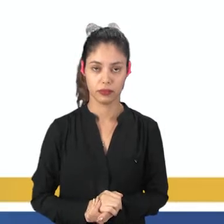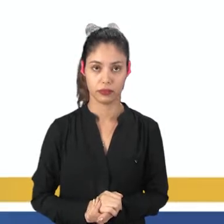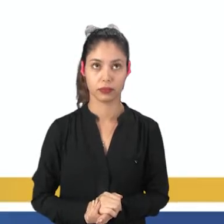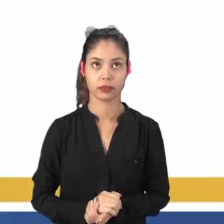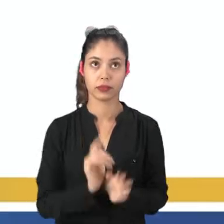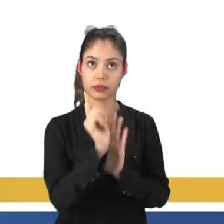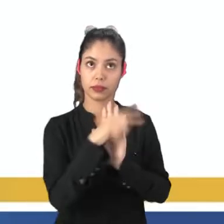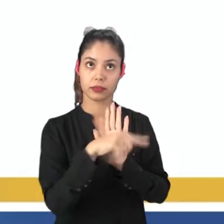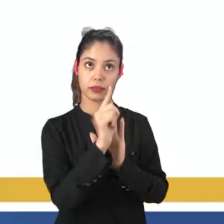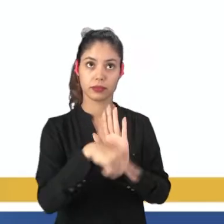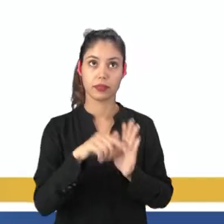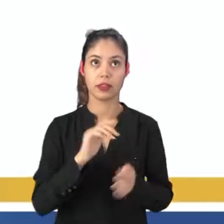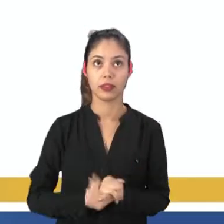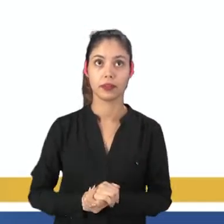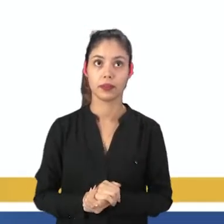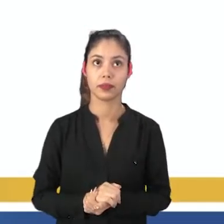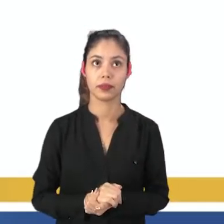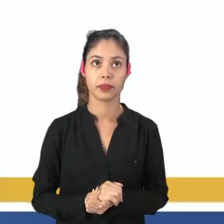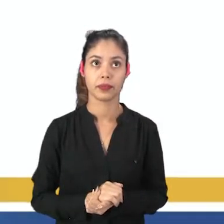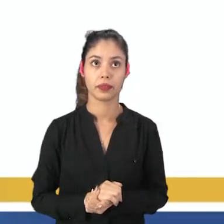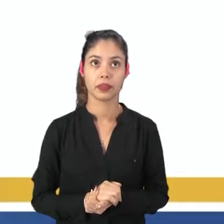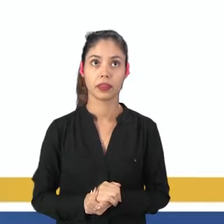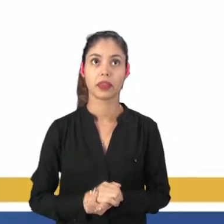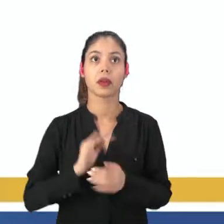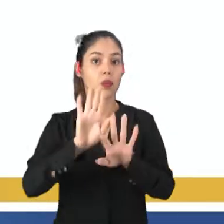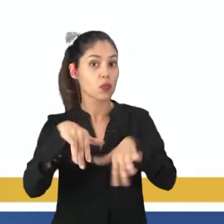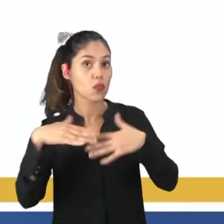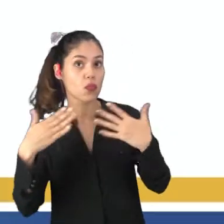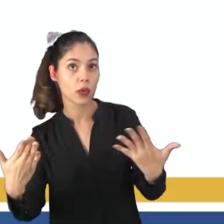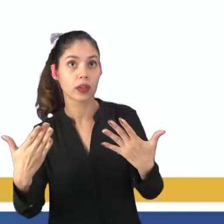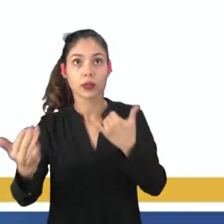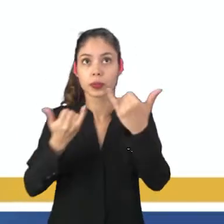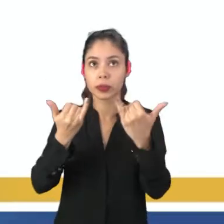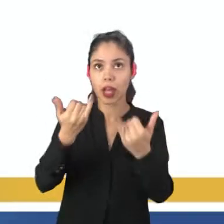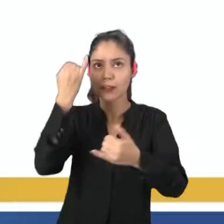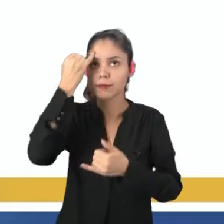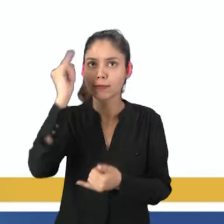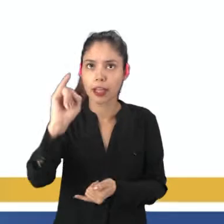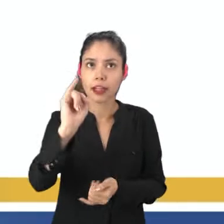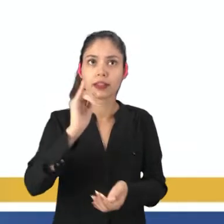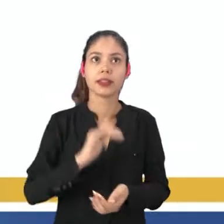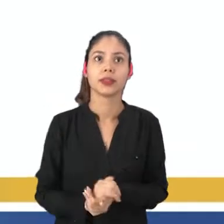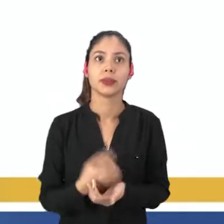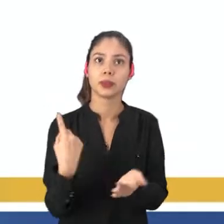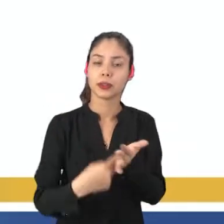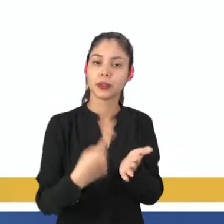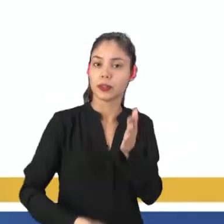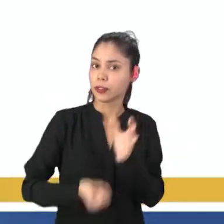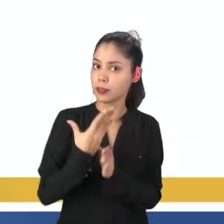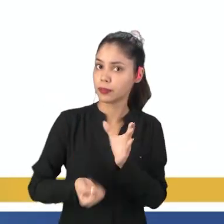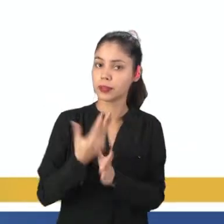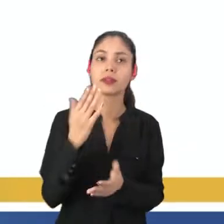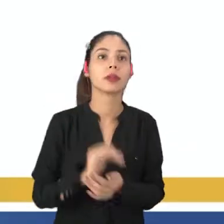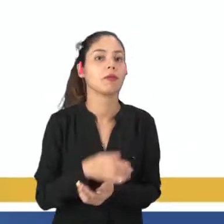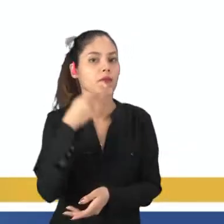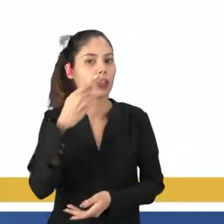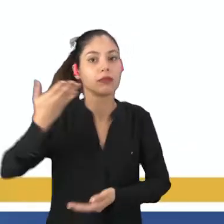Gênero publicitário é um gênero por meio do qual se promovem ideias, produtos e marcas, como a gente já falou na semana